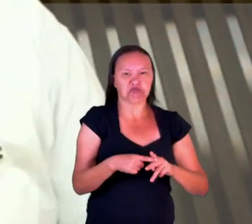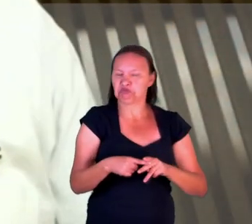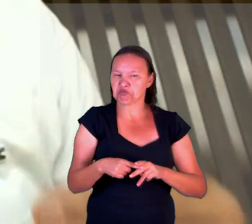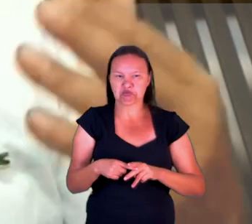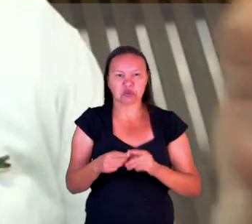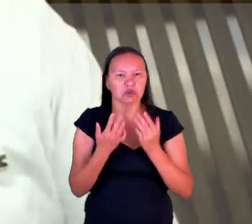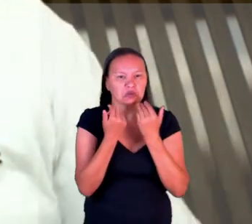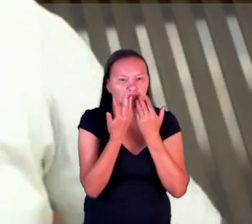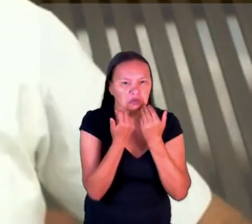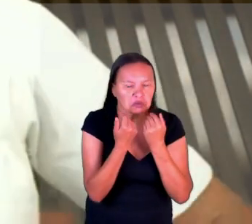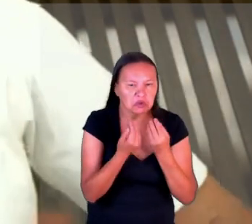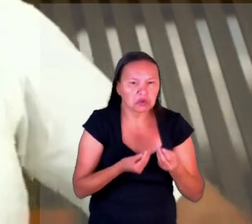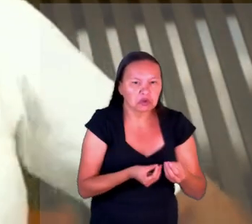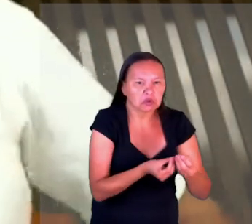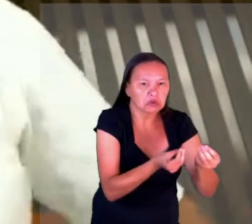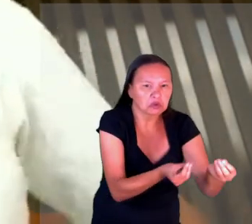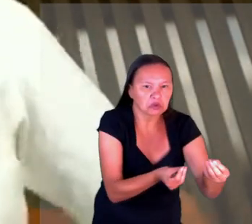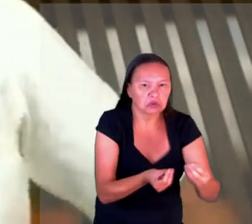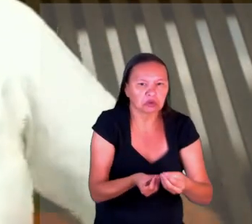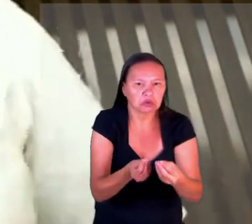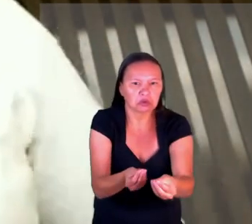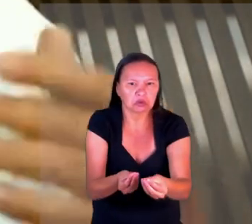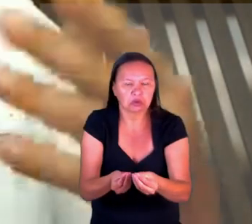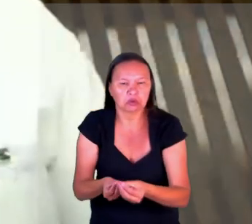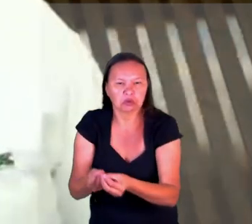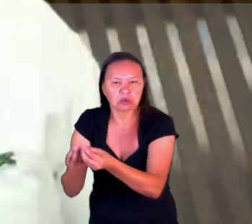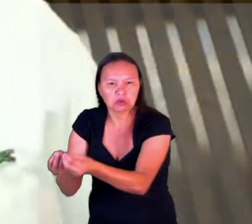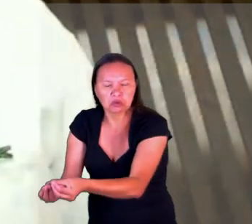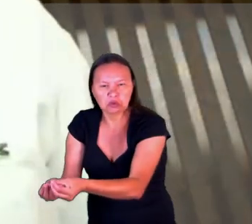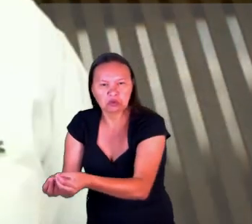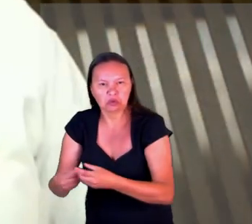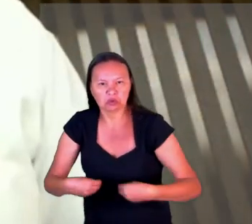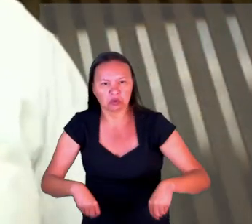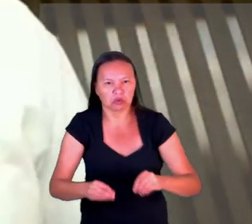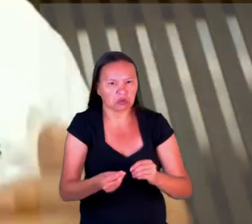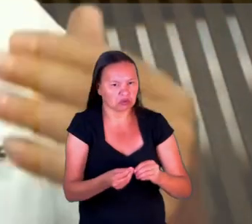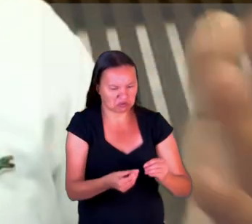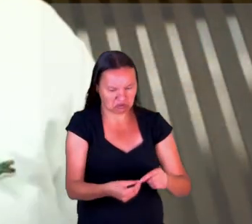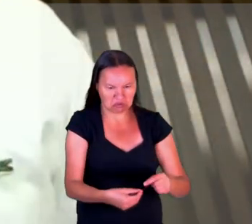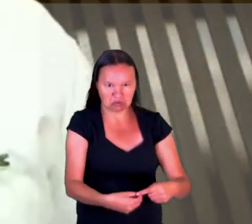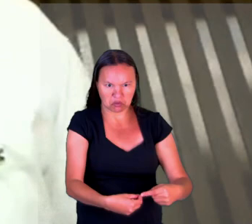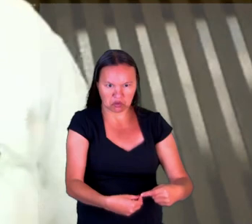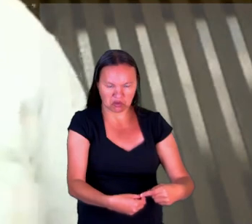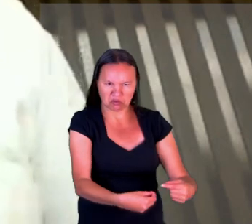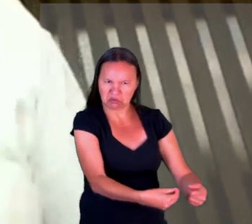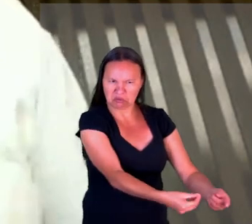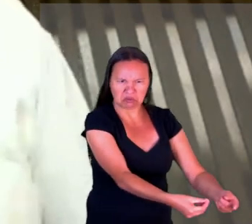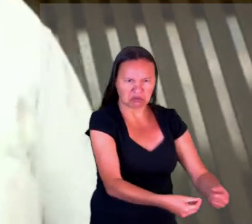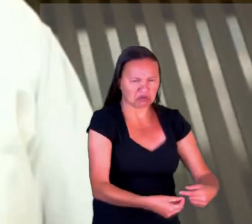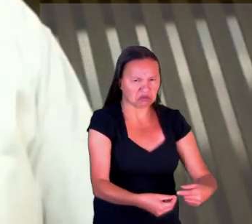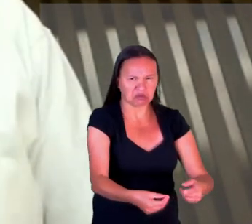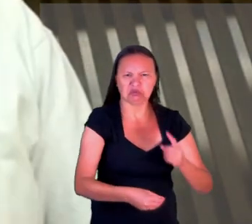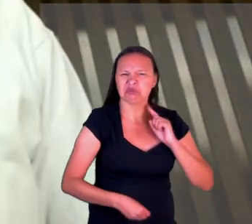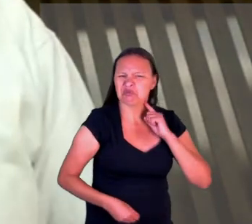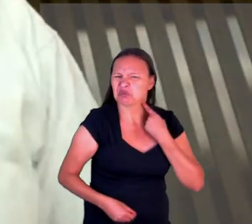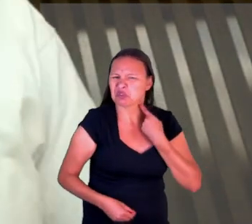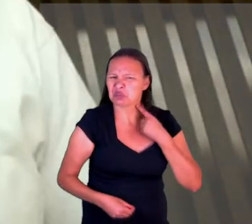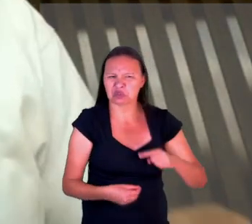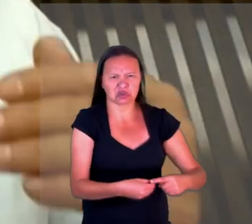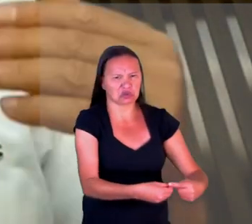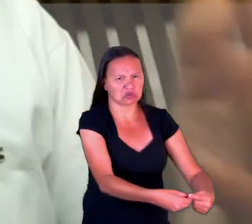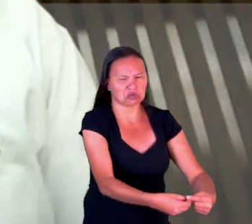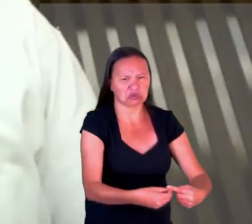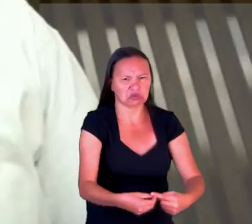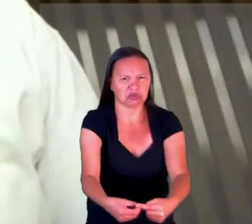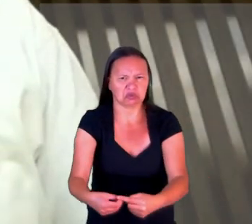comida porque ela é servida eh eh eh em vasilhames inapropriado ela é servida em local inapropriado né Eh e